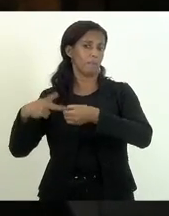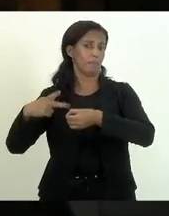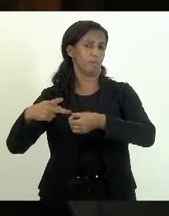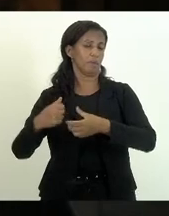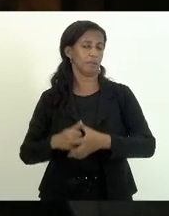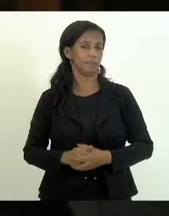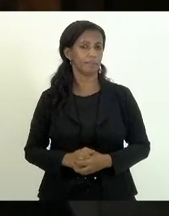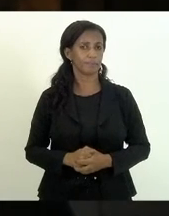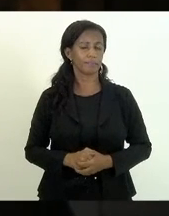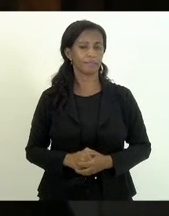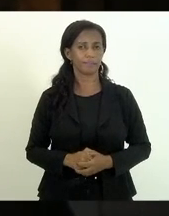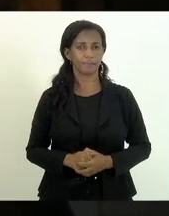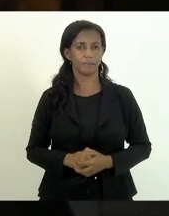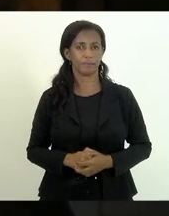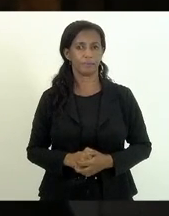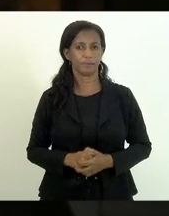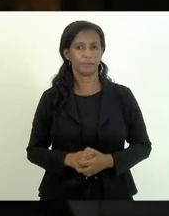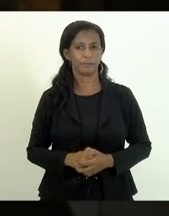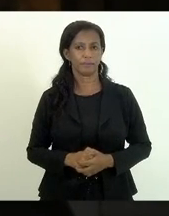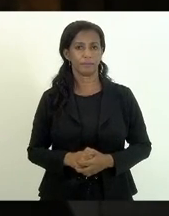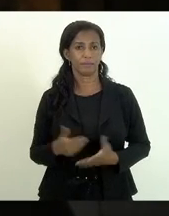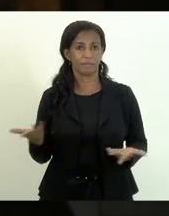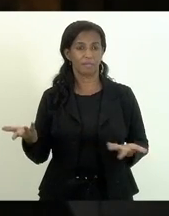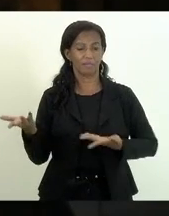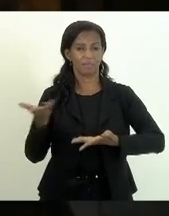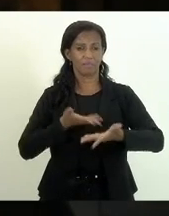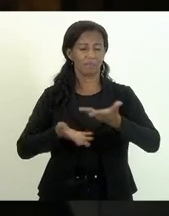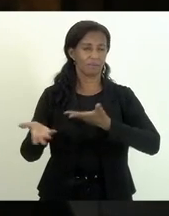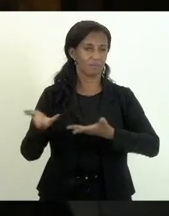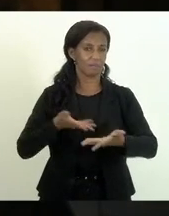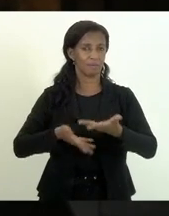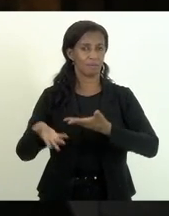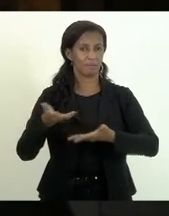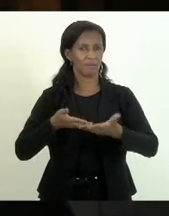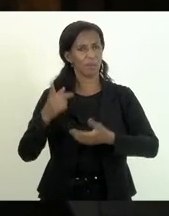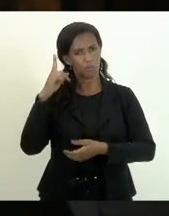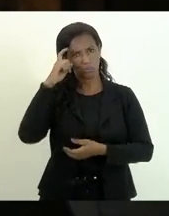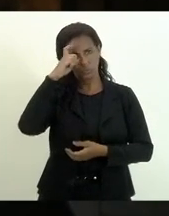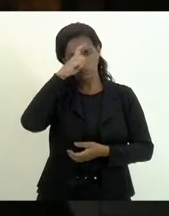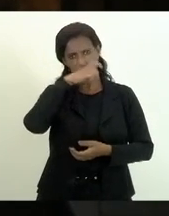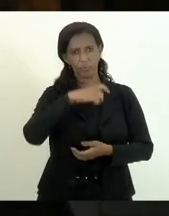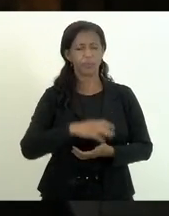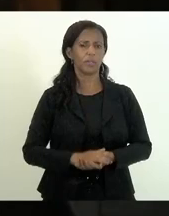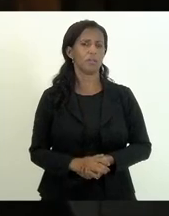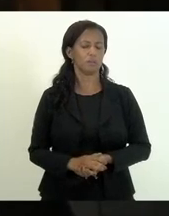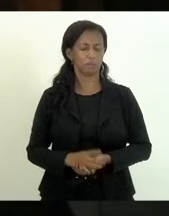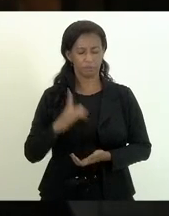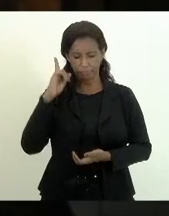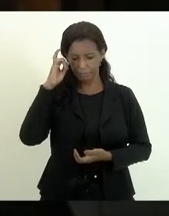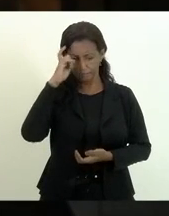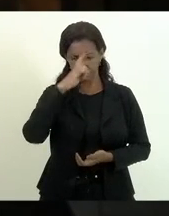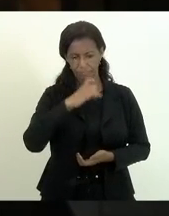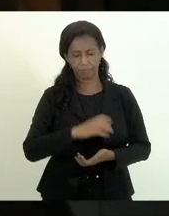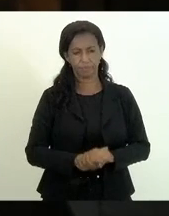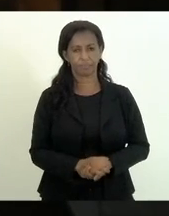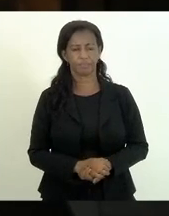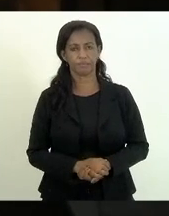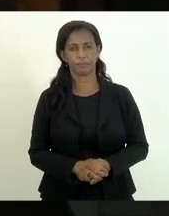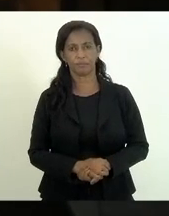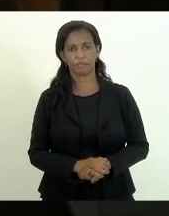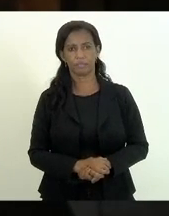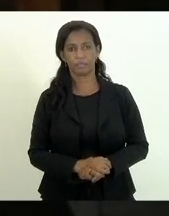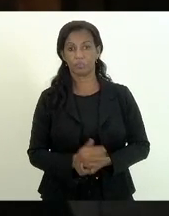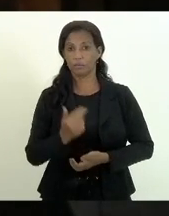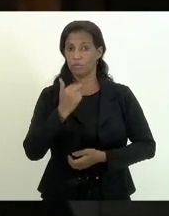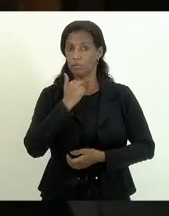Bosch bom então é uma parceria difícil deputada tia Ju difícil e